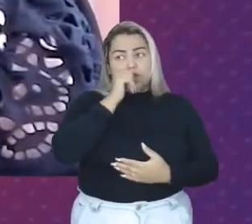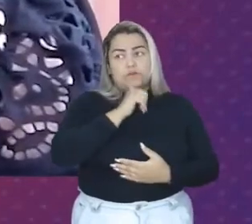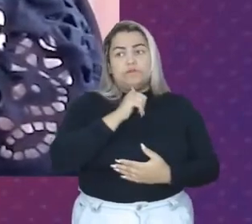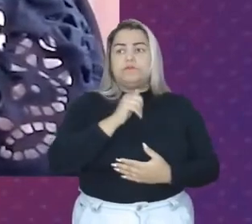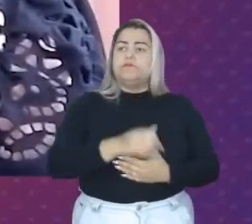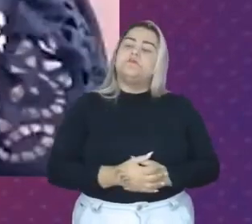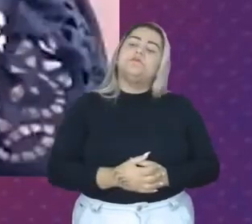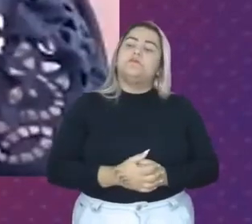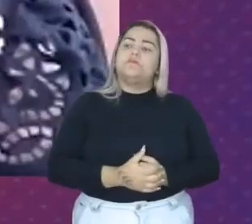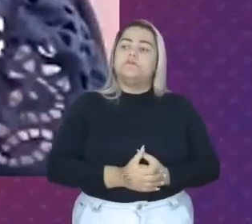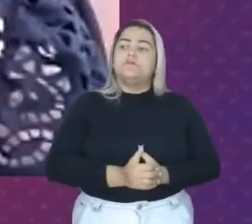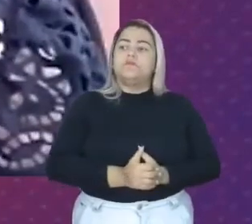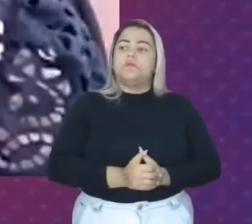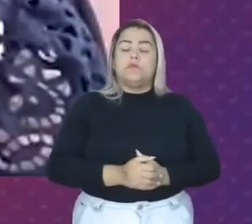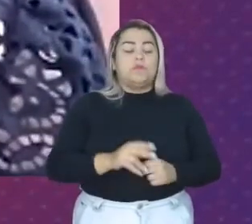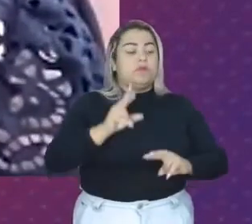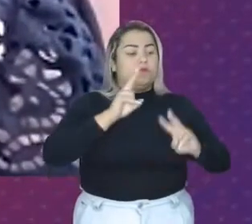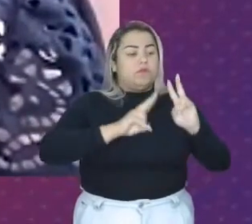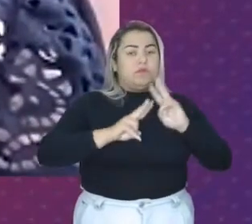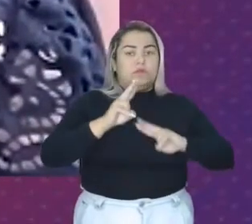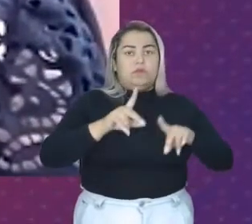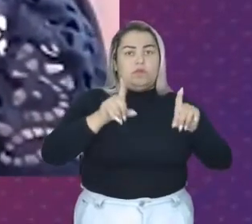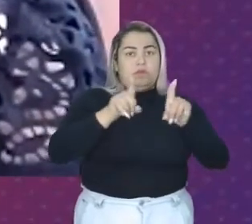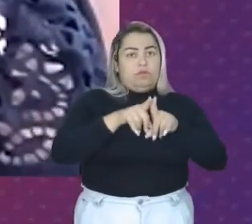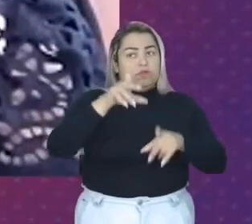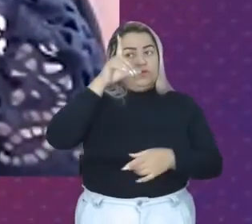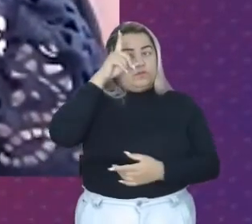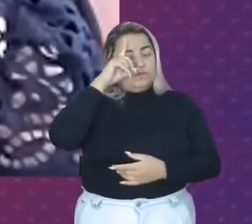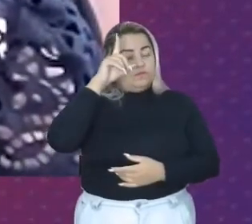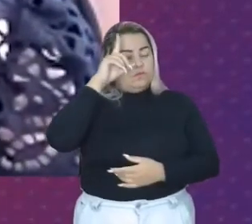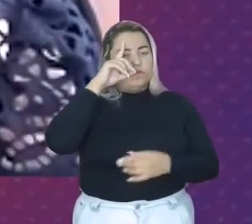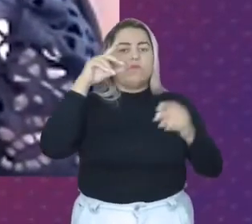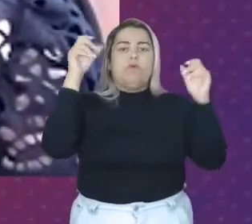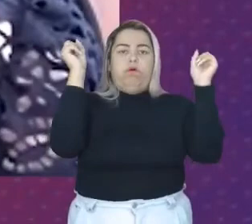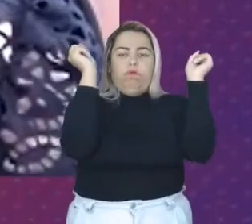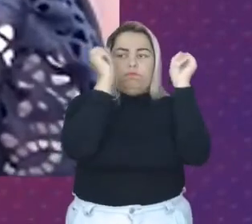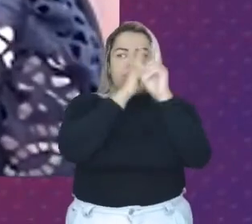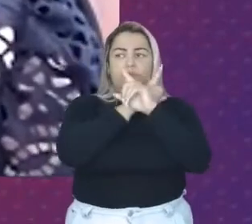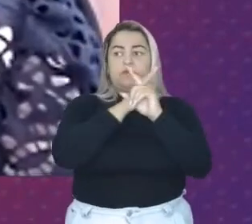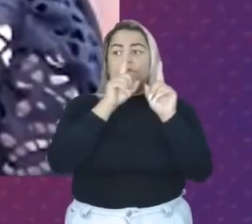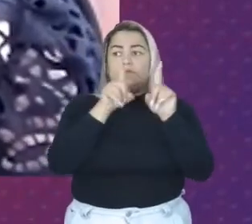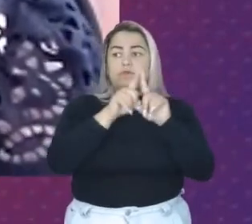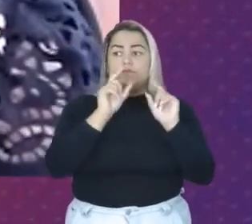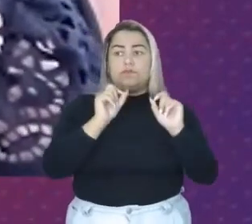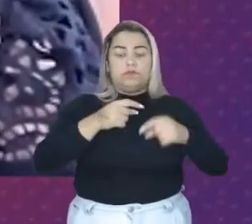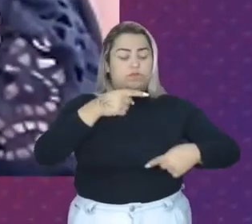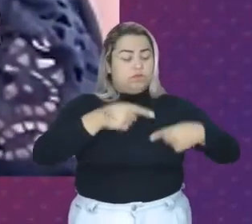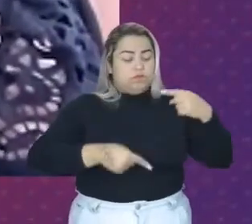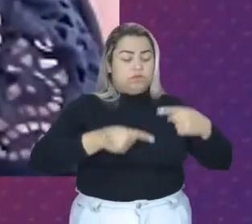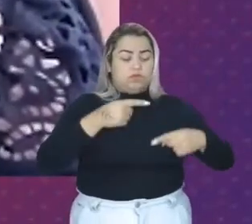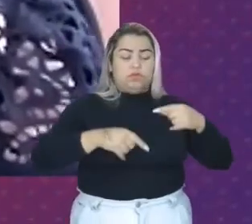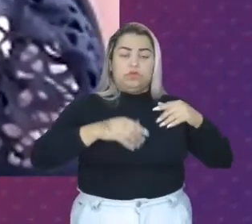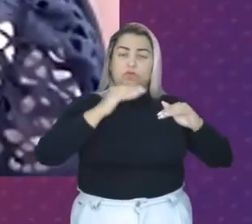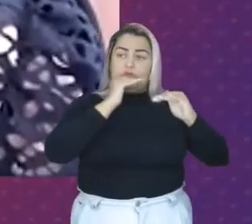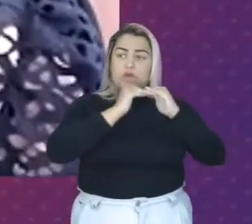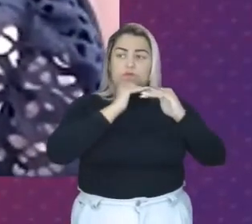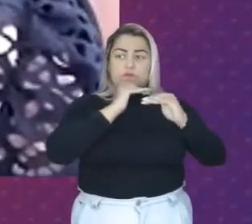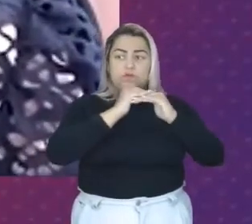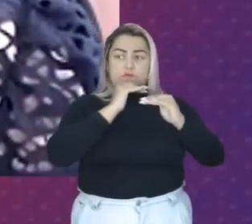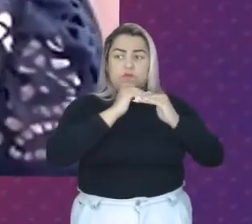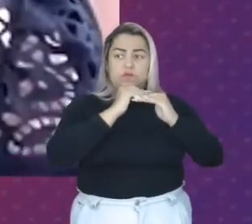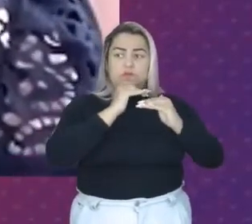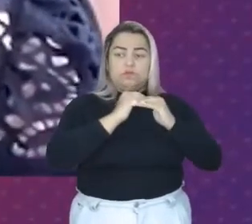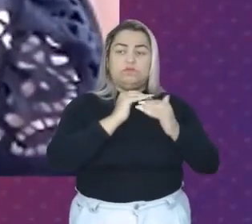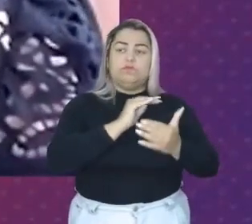na prática, a gente assiste aí, cotidianamente a dificuldade de ver as políticas de igualdade sendo